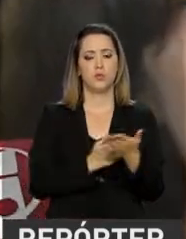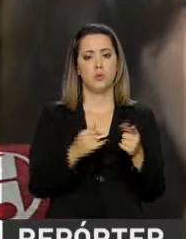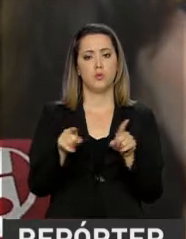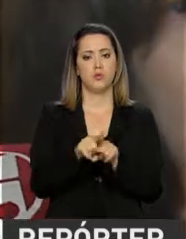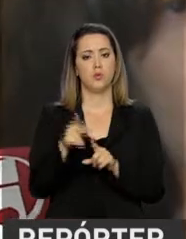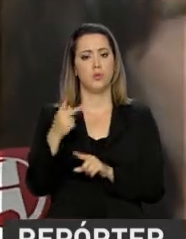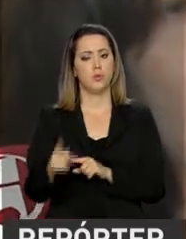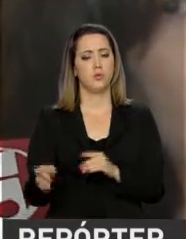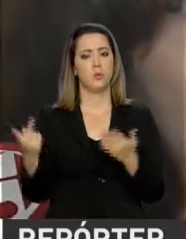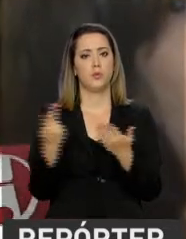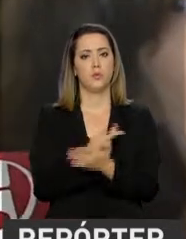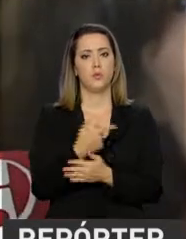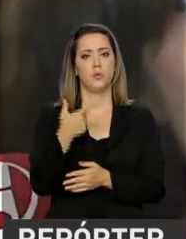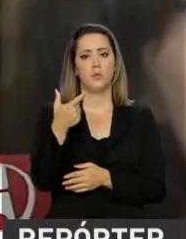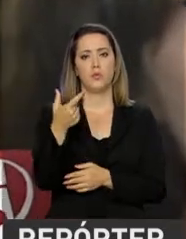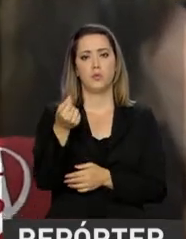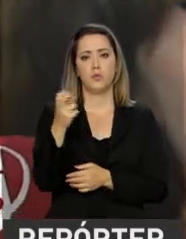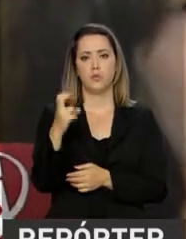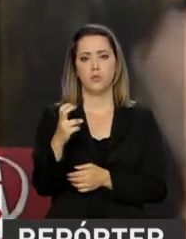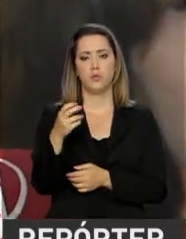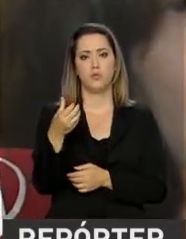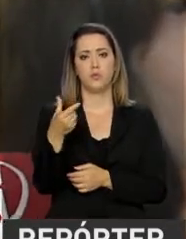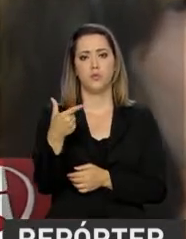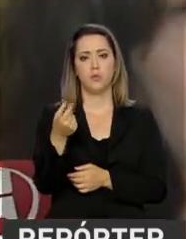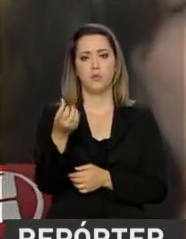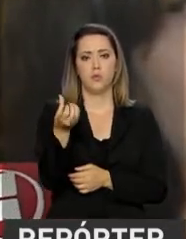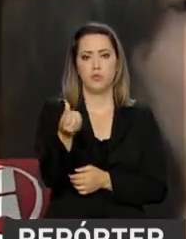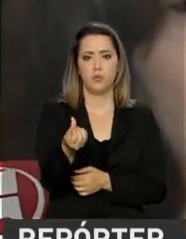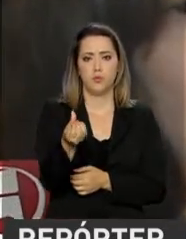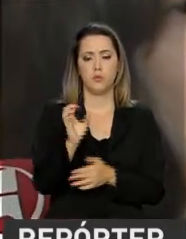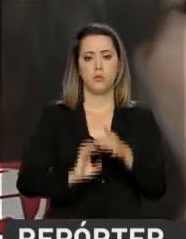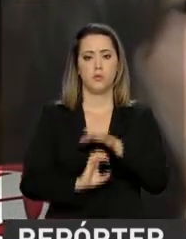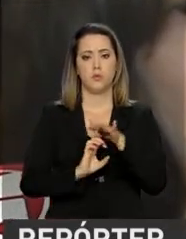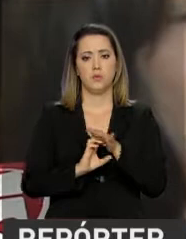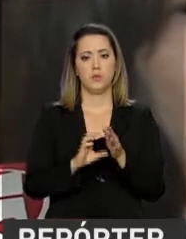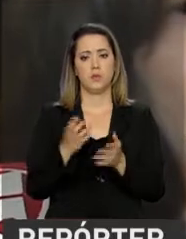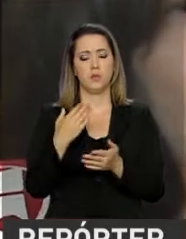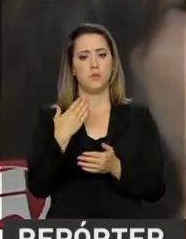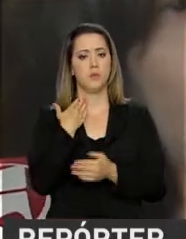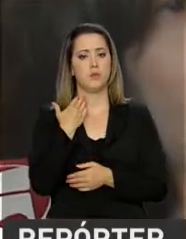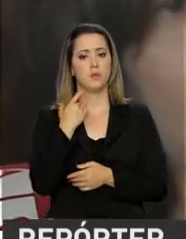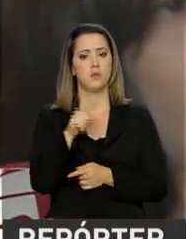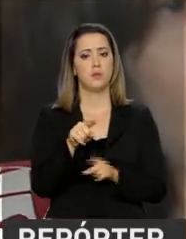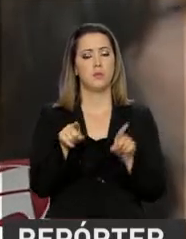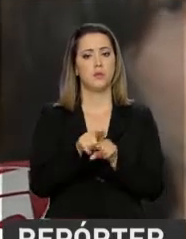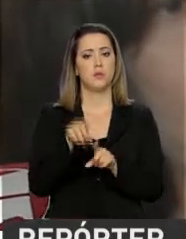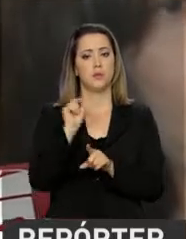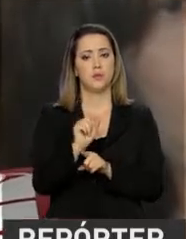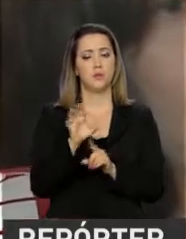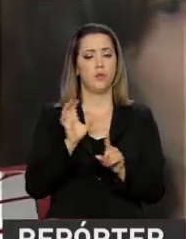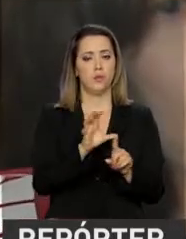prejuízos ocorridos em 2015/16 por parte de empresas e bancos através da formação de provisões que